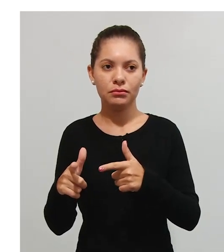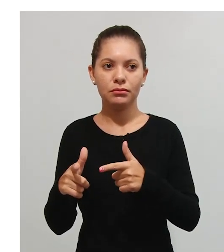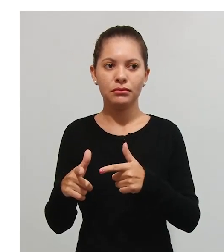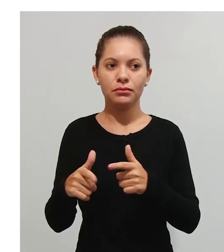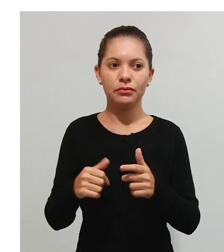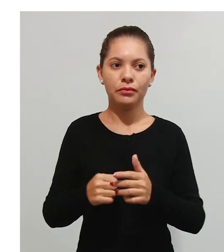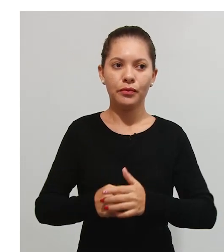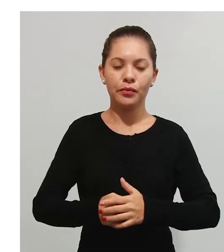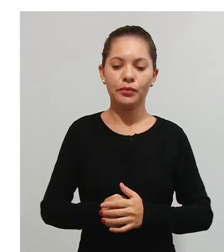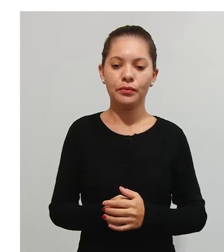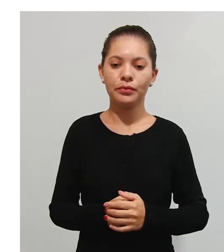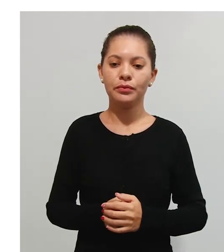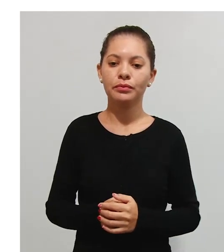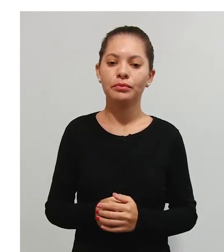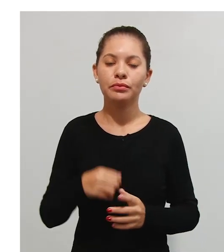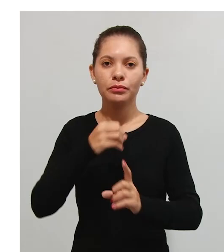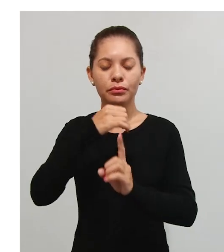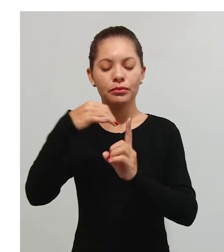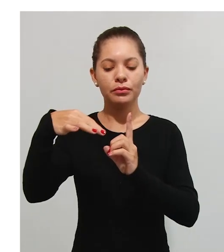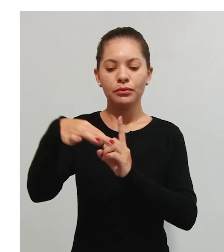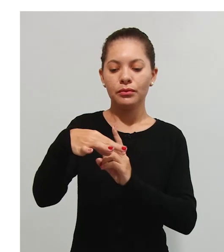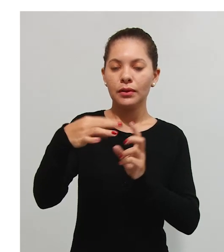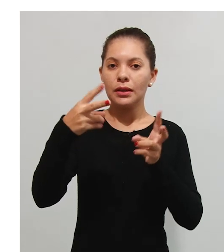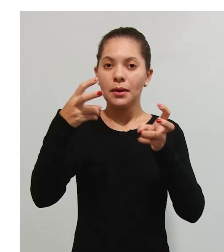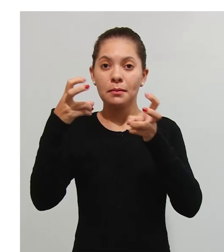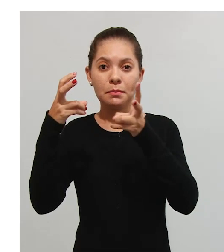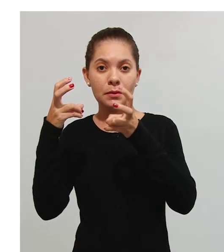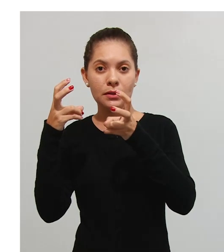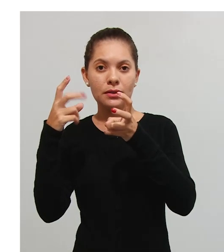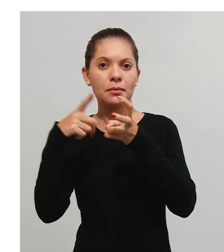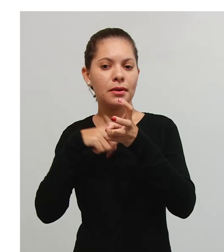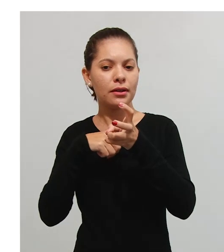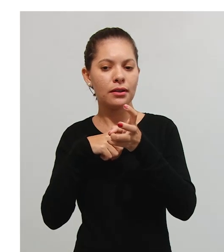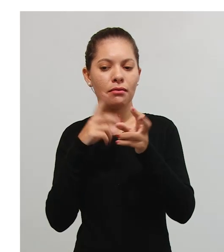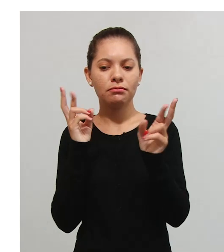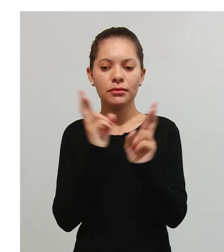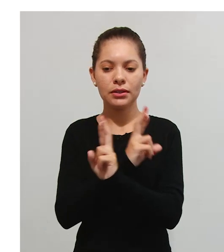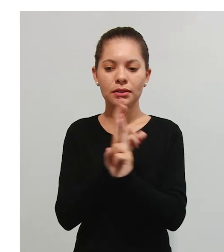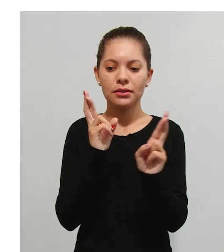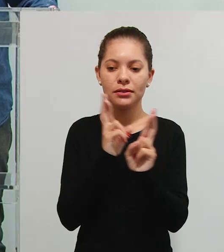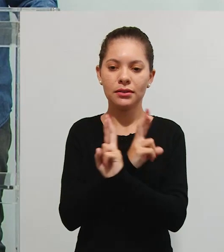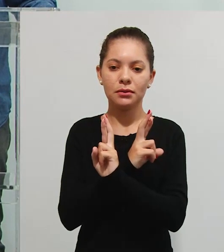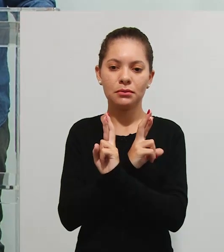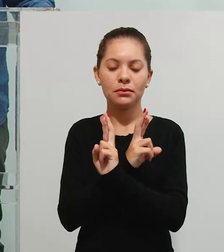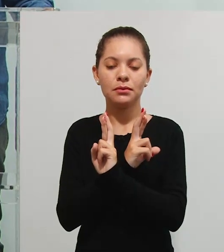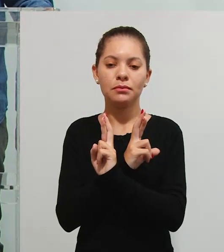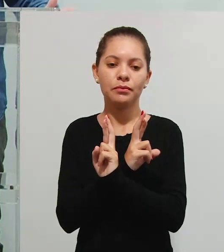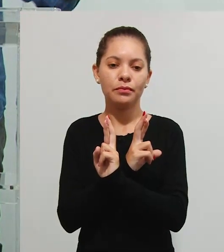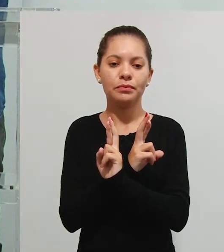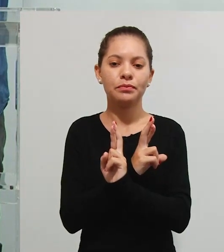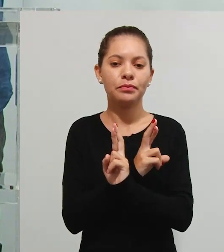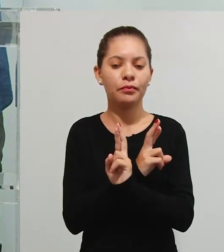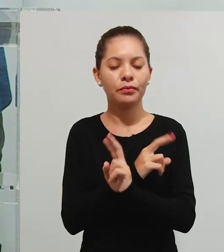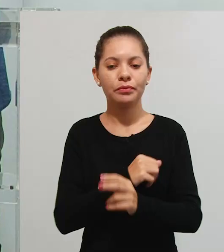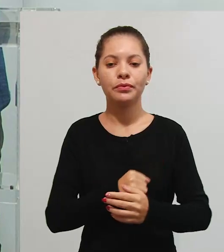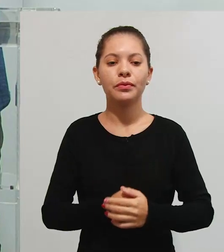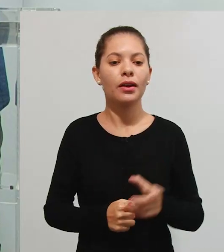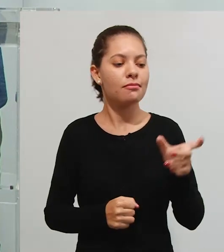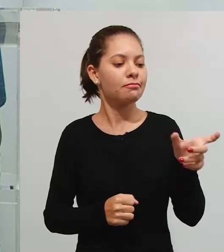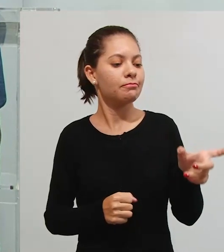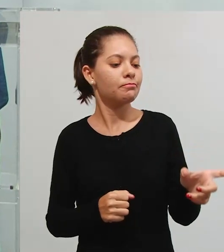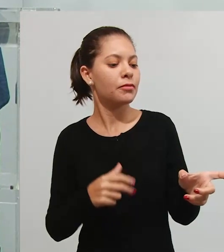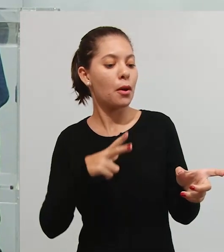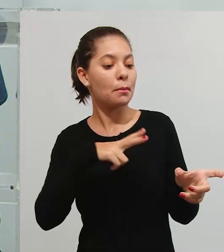às necessidades da comunidade. Então perceba que até aqui a gente tem feito essa relação, né, entre empresa